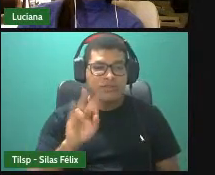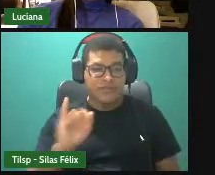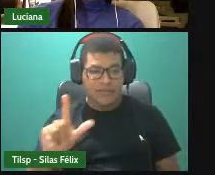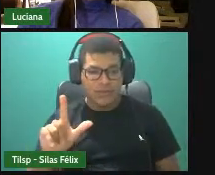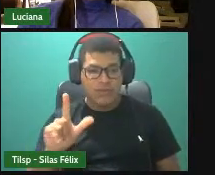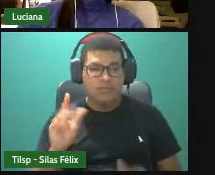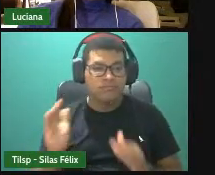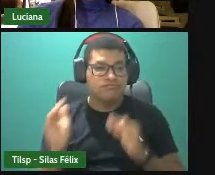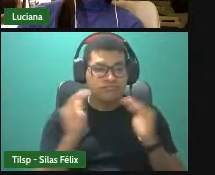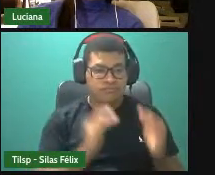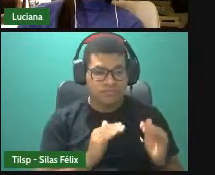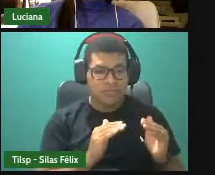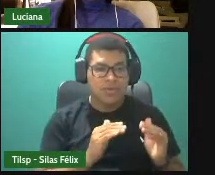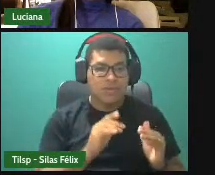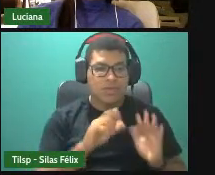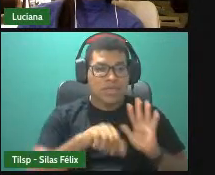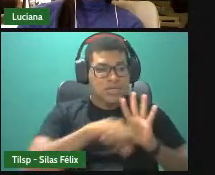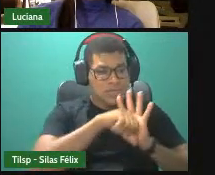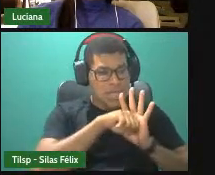ou trabalhista, ok?